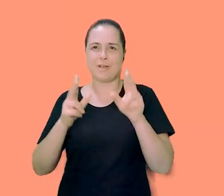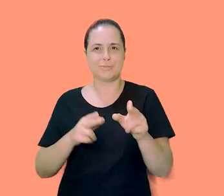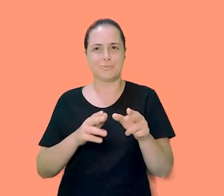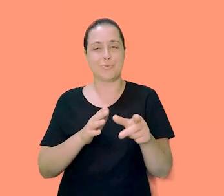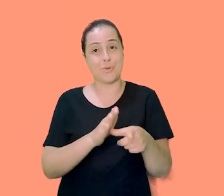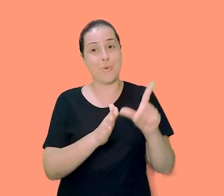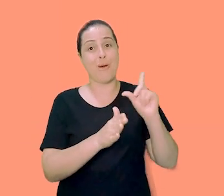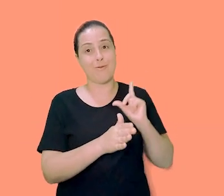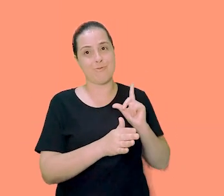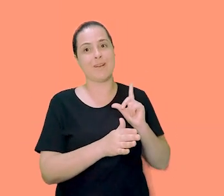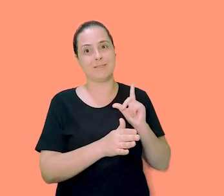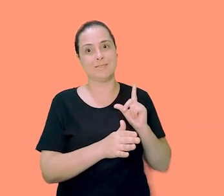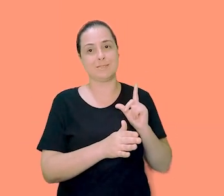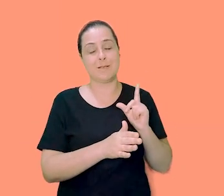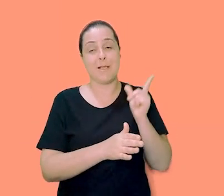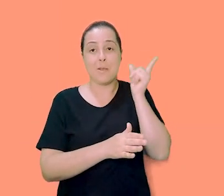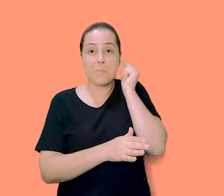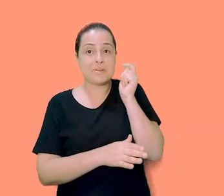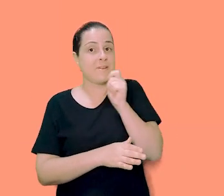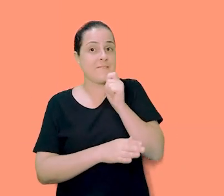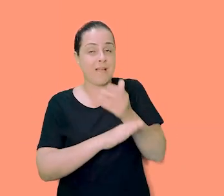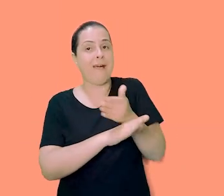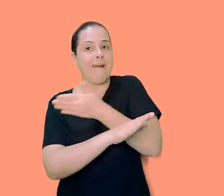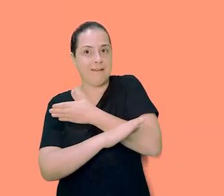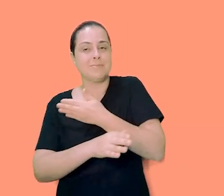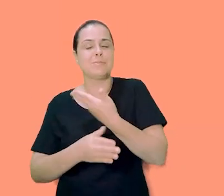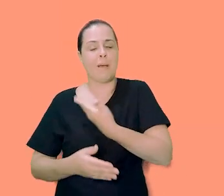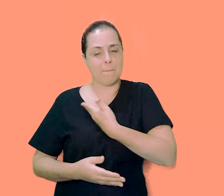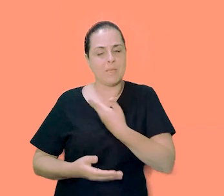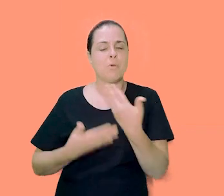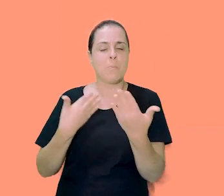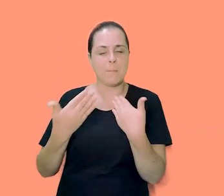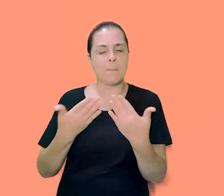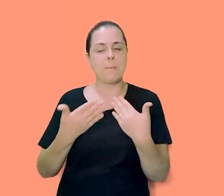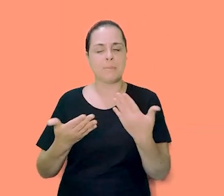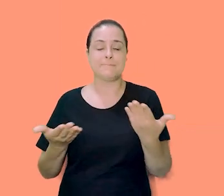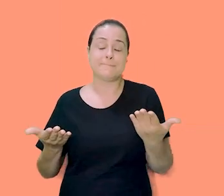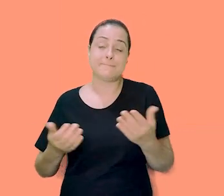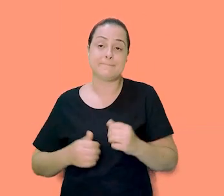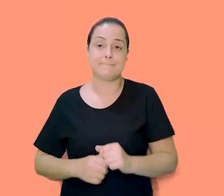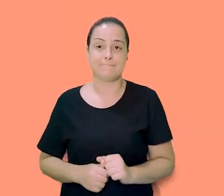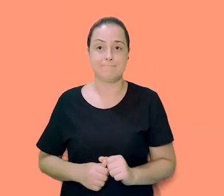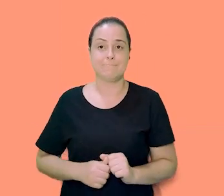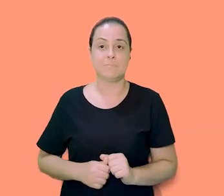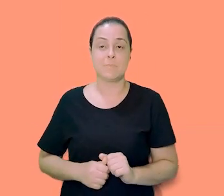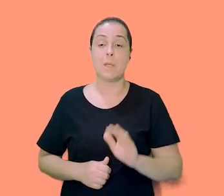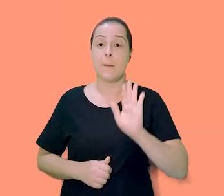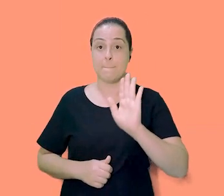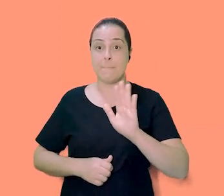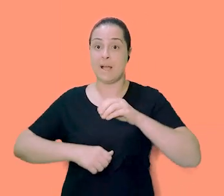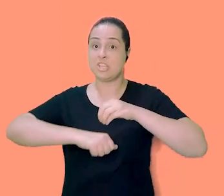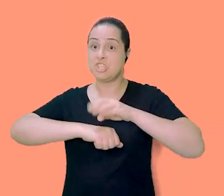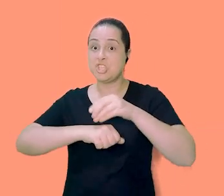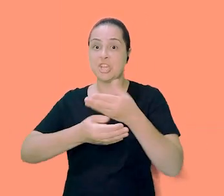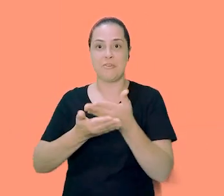era antes de eu perder a audição. Mas tem vantagens e desvantagens. Por exemplo, dicas para professores que eu